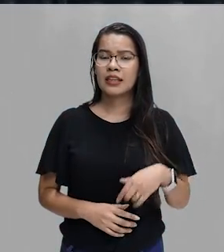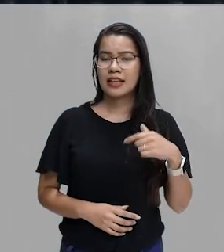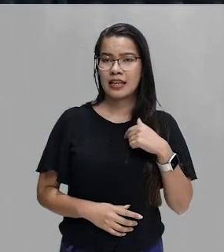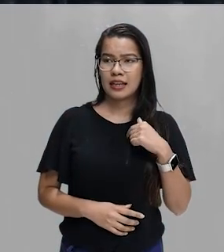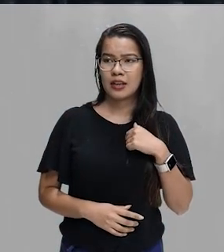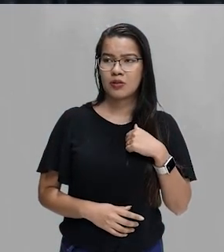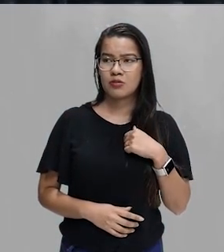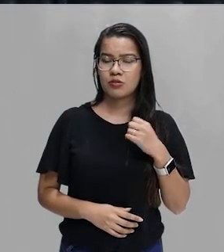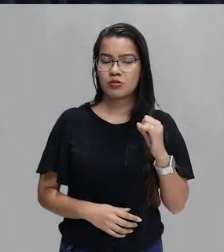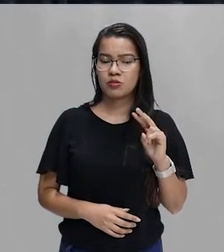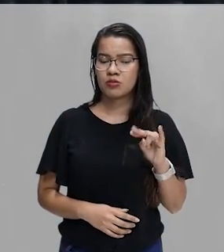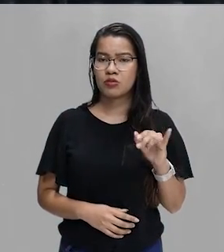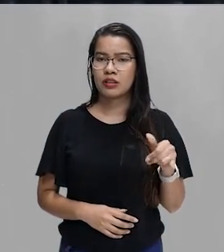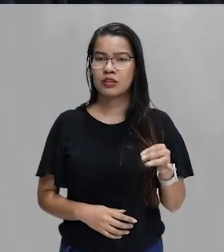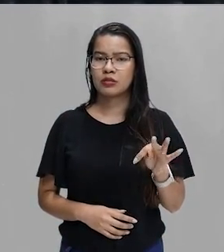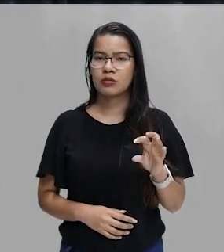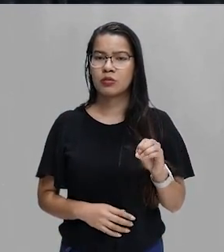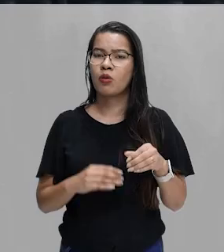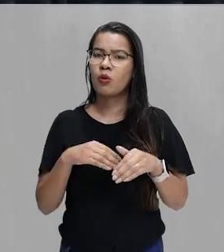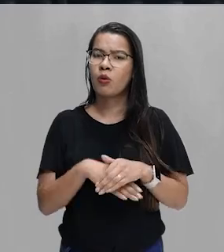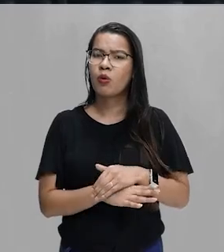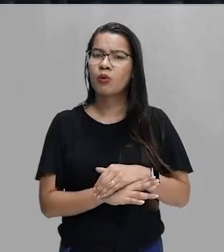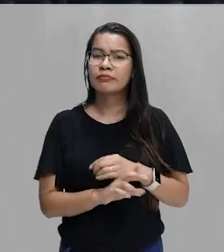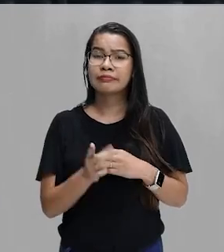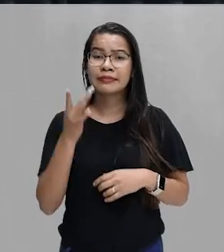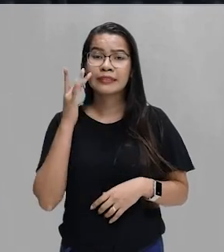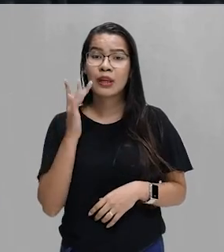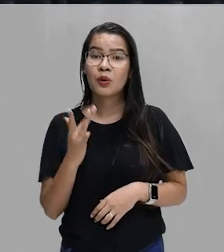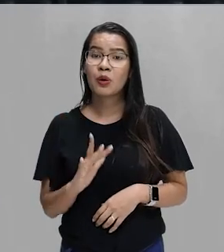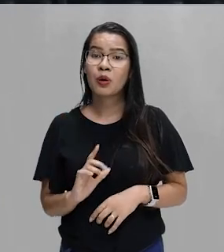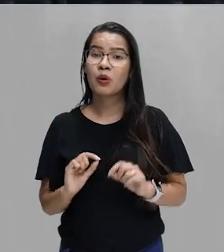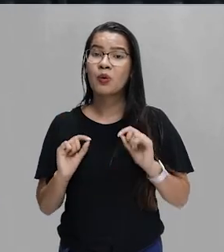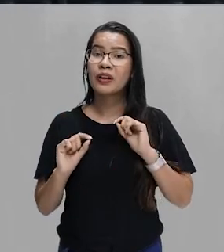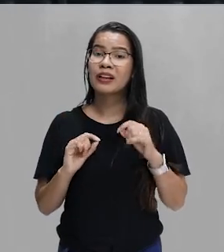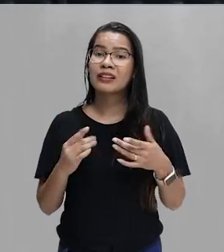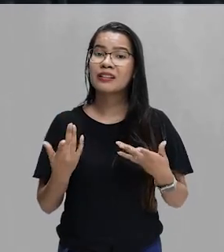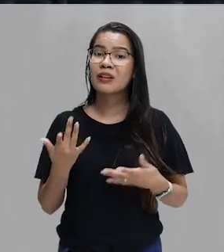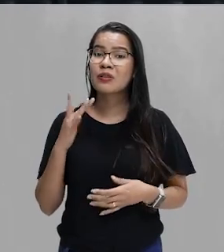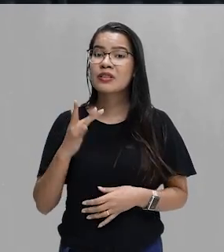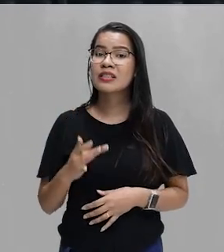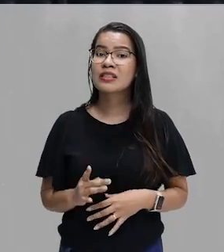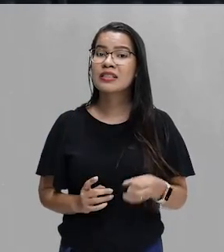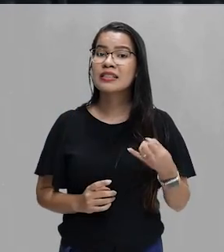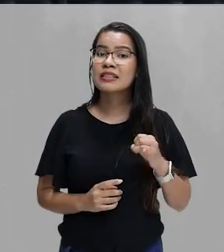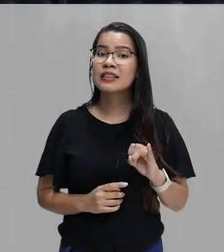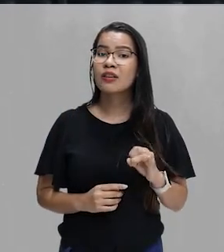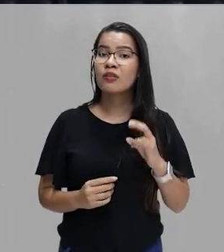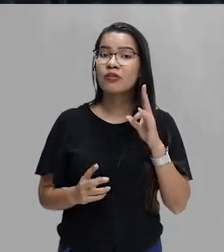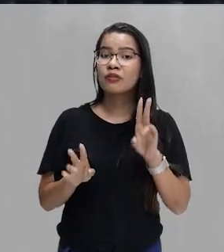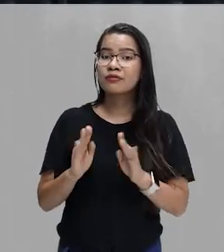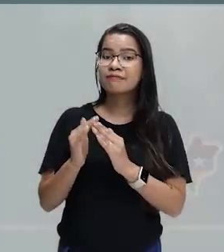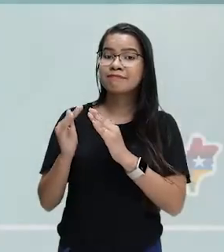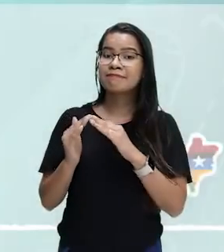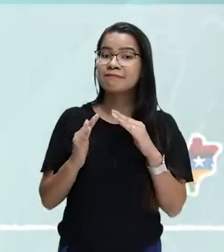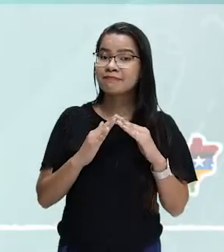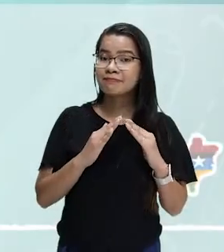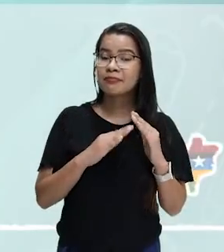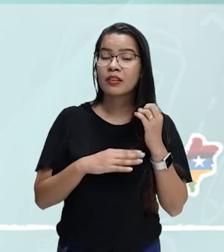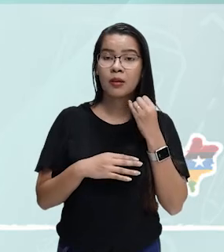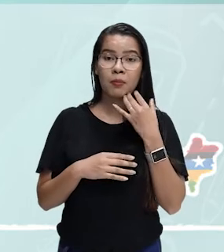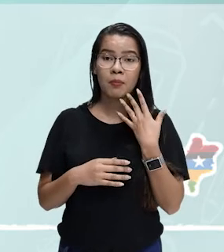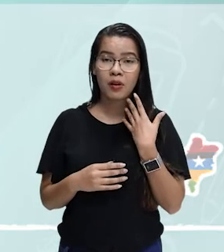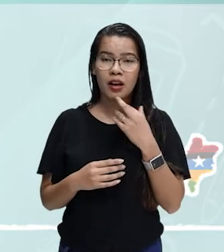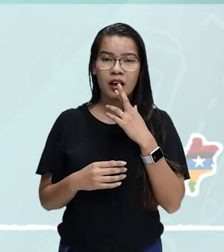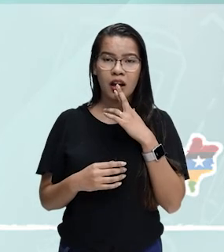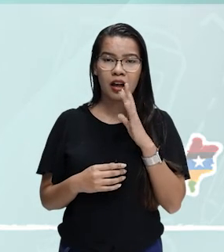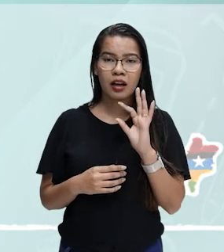Eu, sujeito oculto, não sei. O que eu não sei? Se o vizinho está bom. Resposta certa, letra